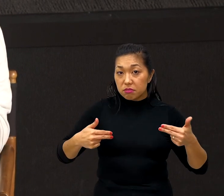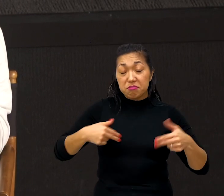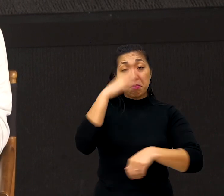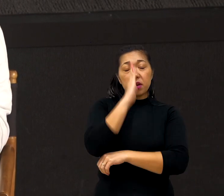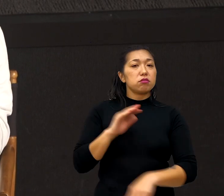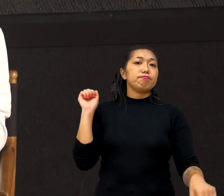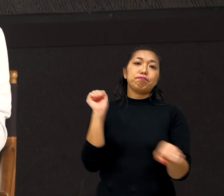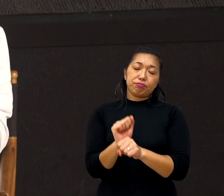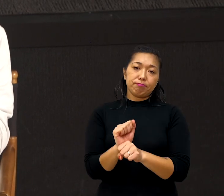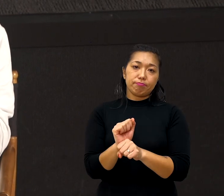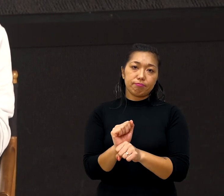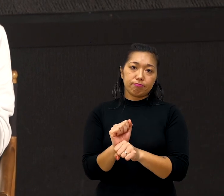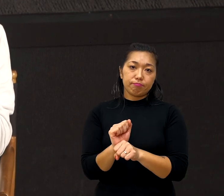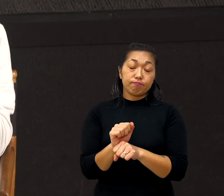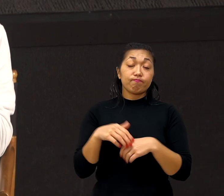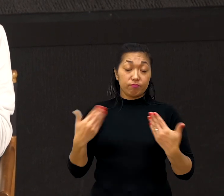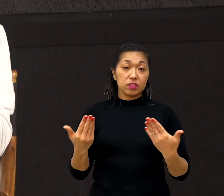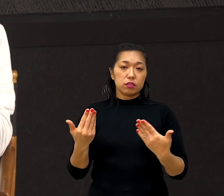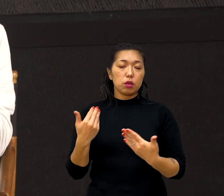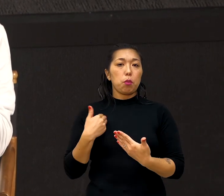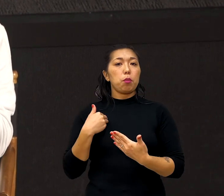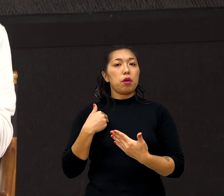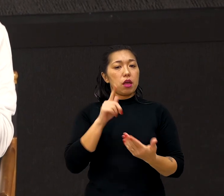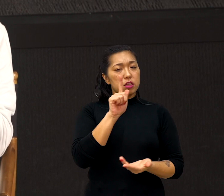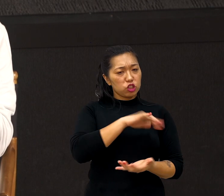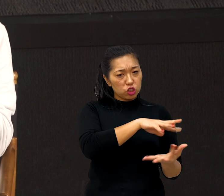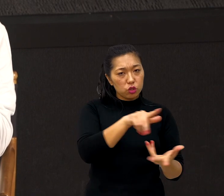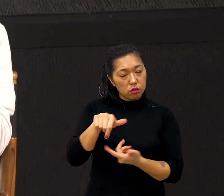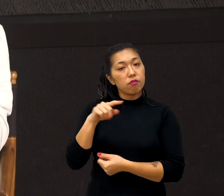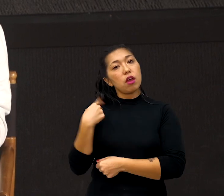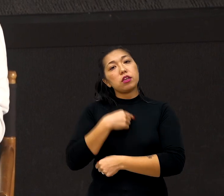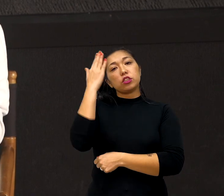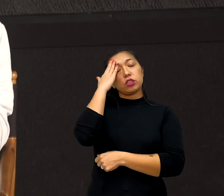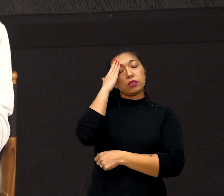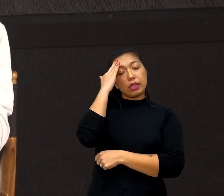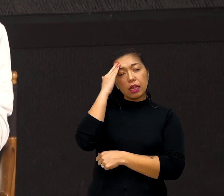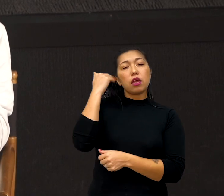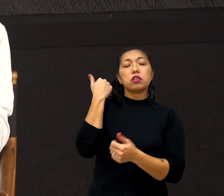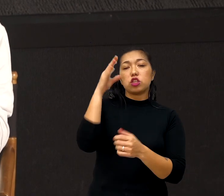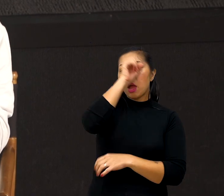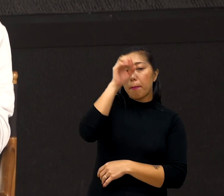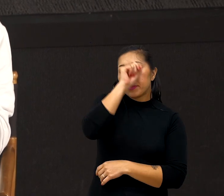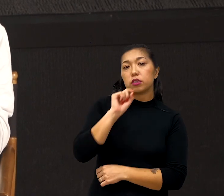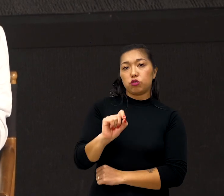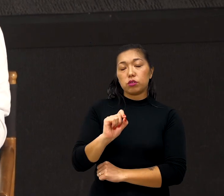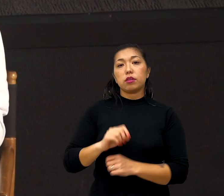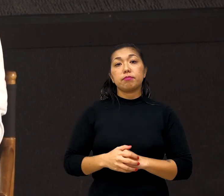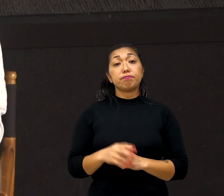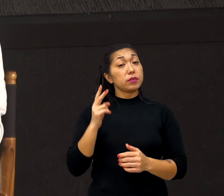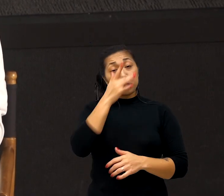Porque, e aí entra essa concepção, né? Na geografia a gente aprende todas essas coisas. E sempre